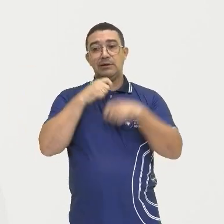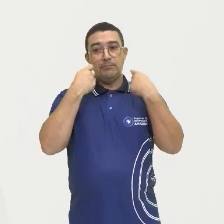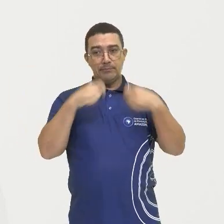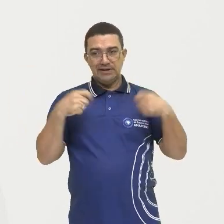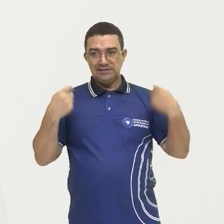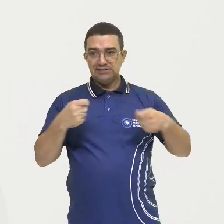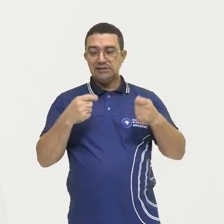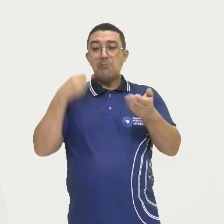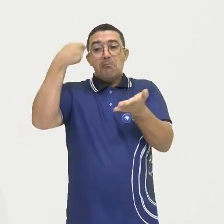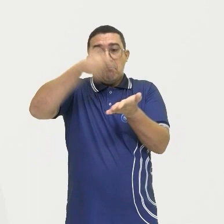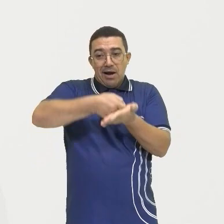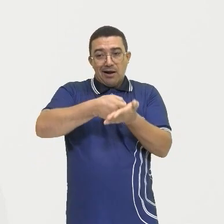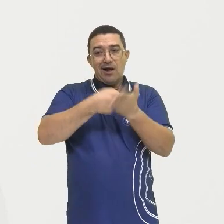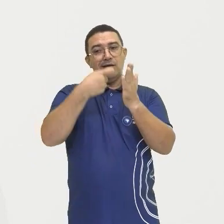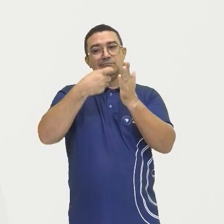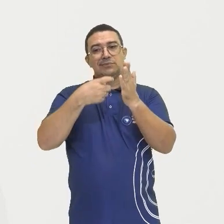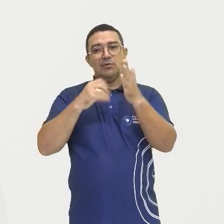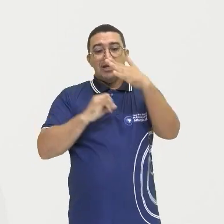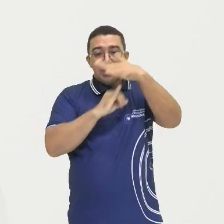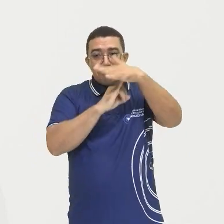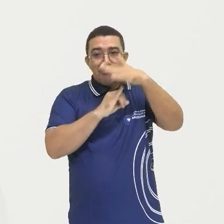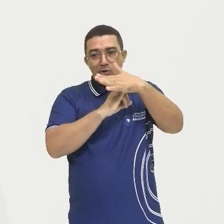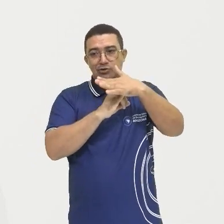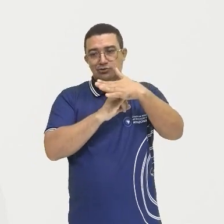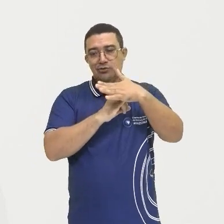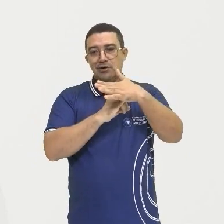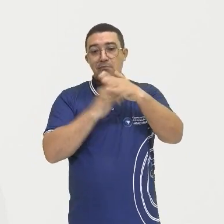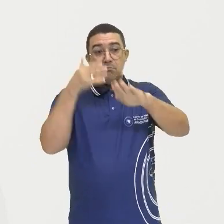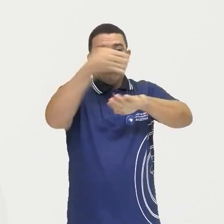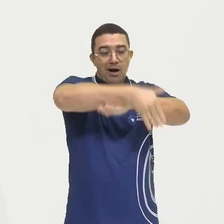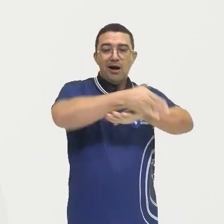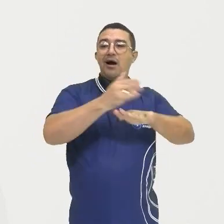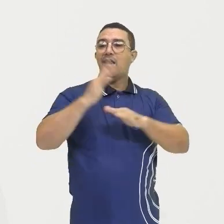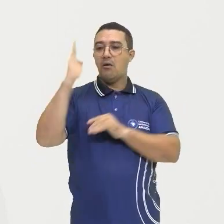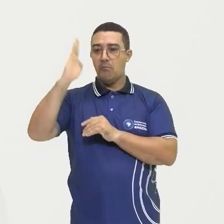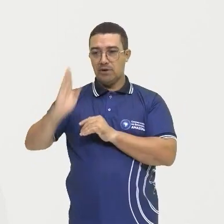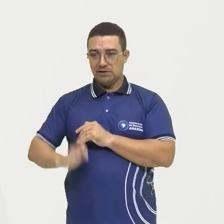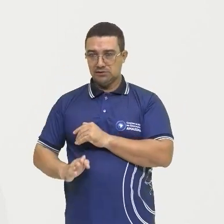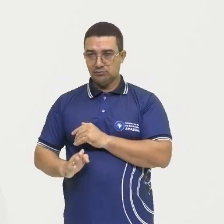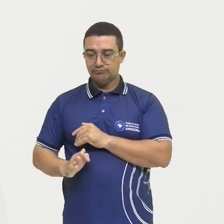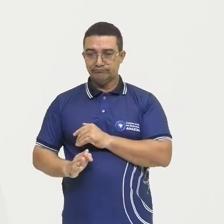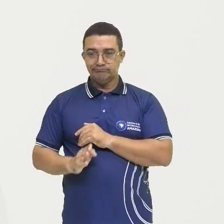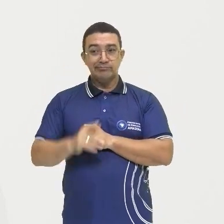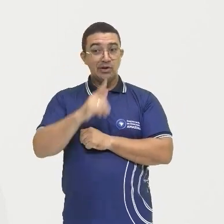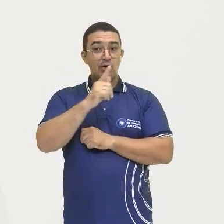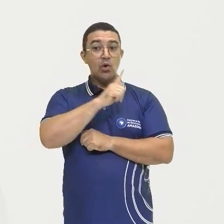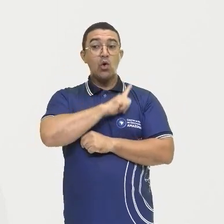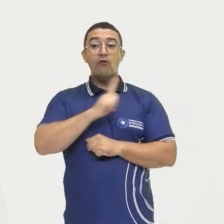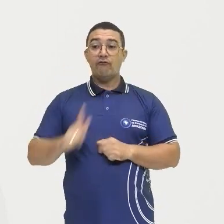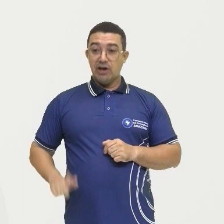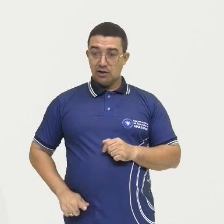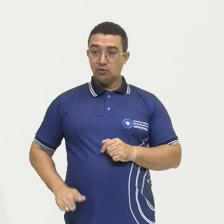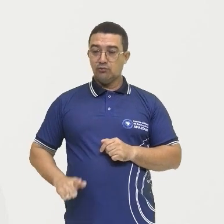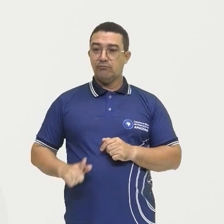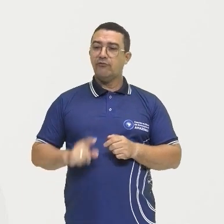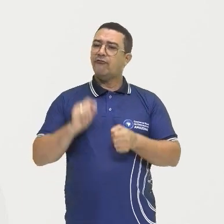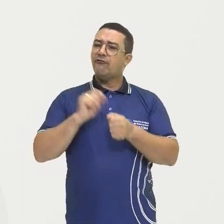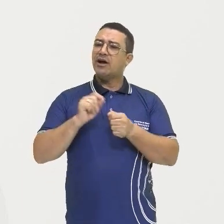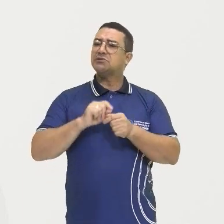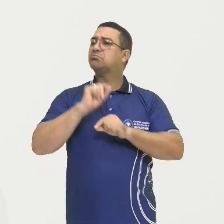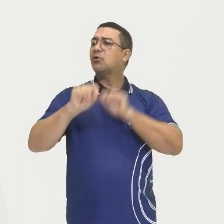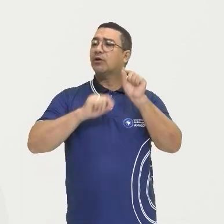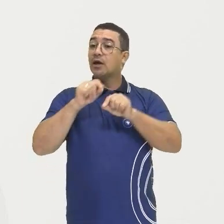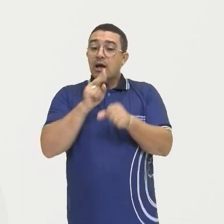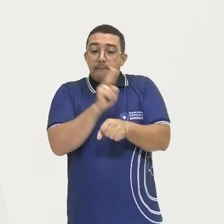no Brasil. Tudo bem? E por que os governos fazem isso, professor? Para proteger a indústria local. Então, aqui na zona de